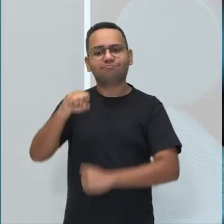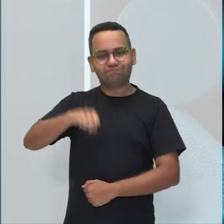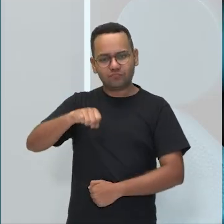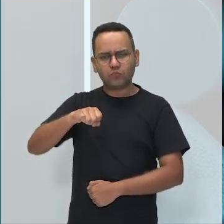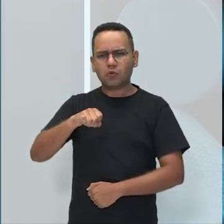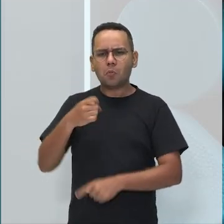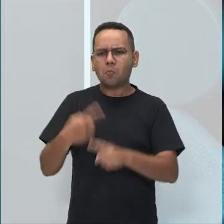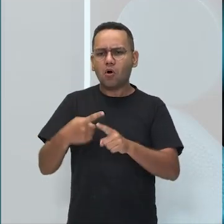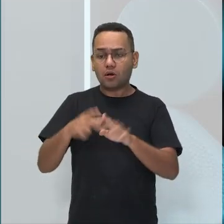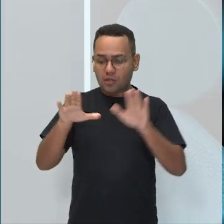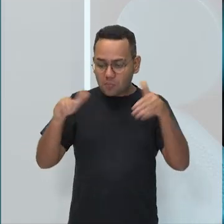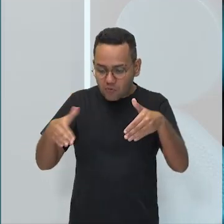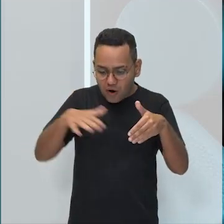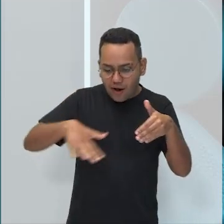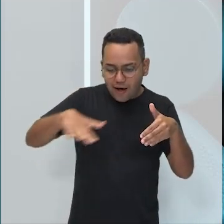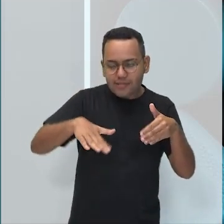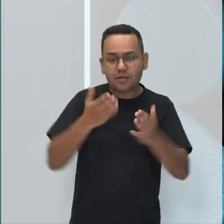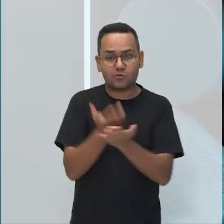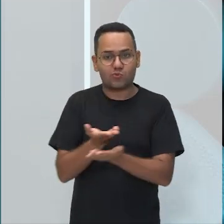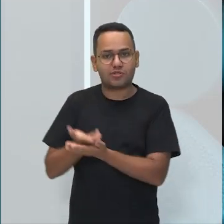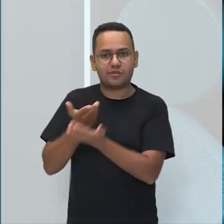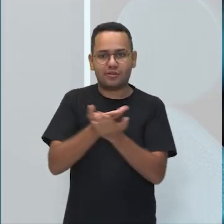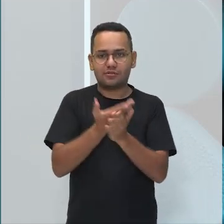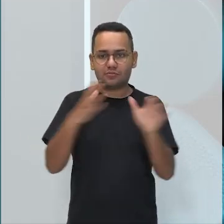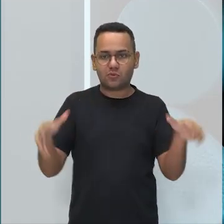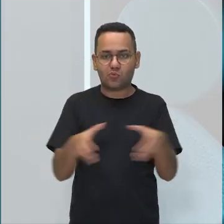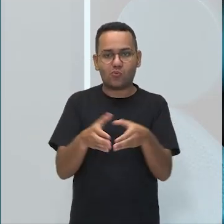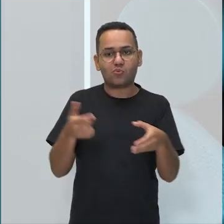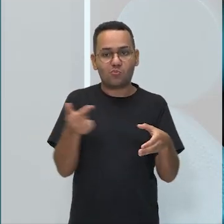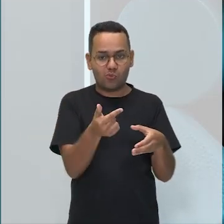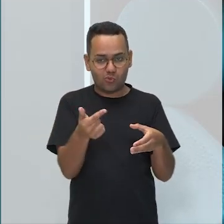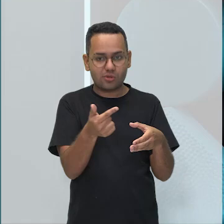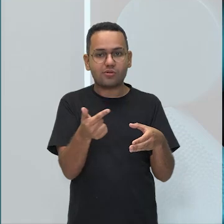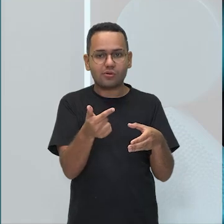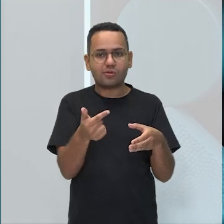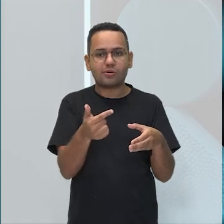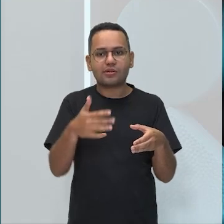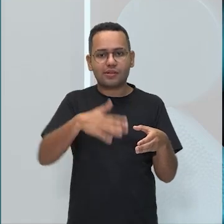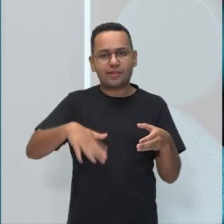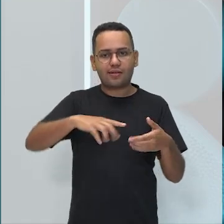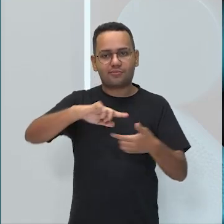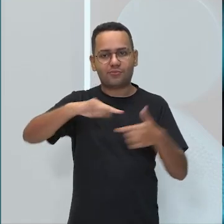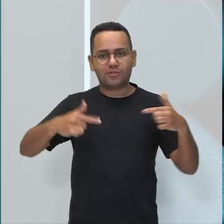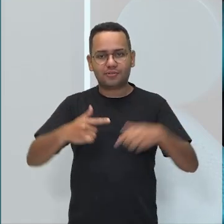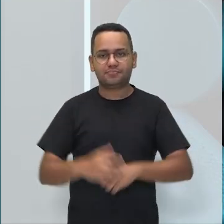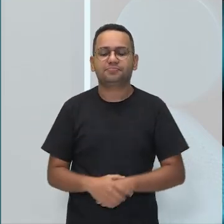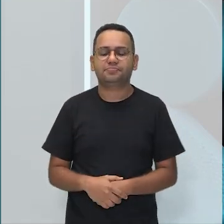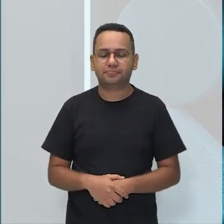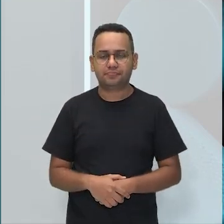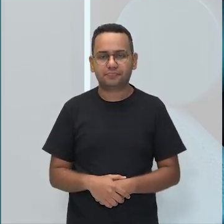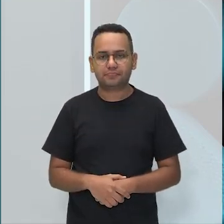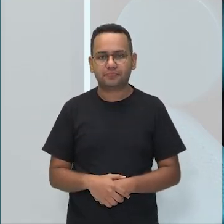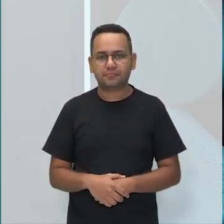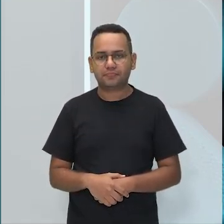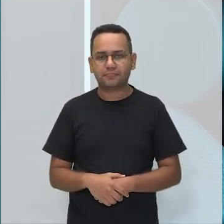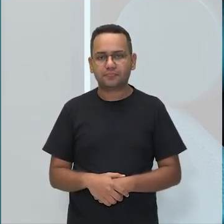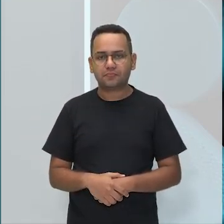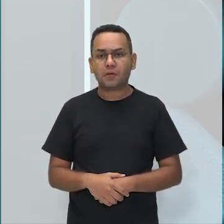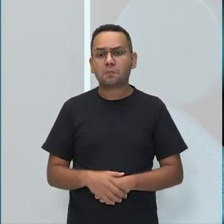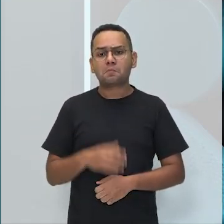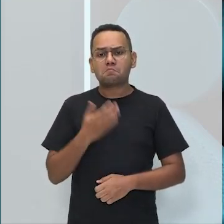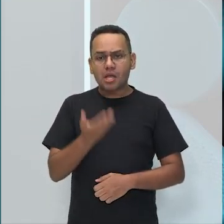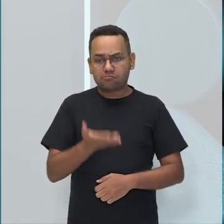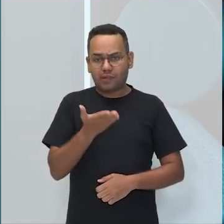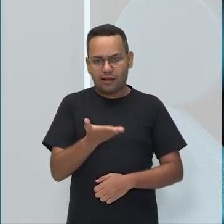regionalistas que nós estudamos na segunda fase do modernismo brasileiro. Esse modernismo, a gente tem que